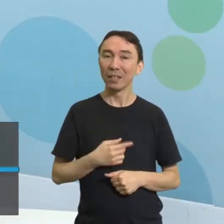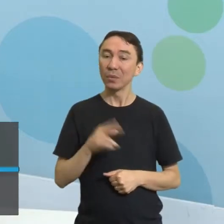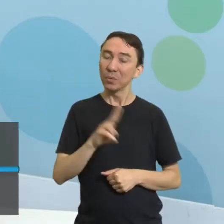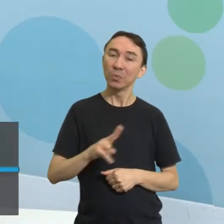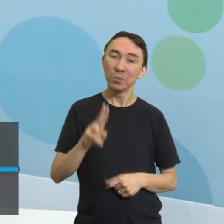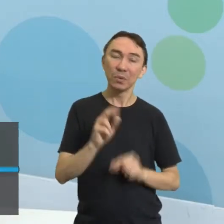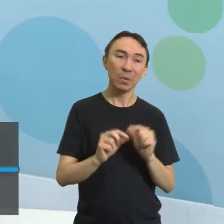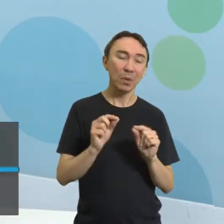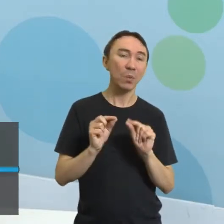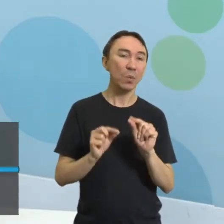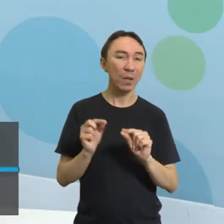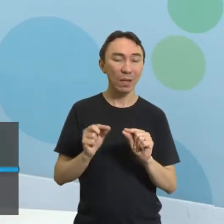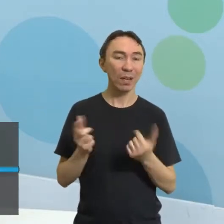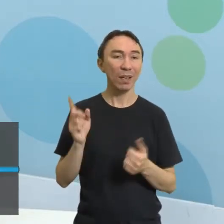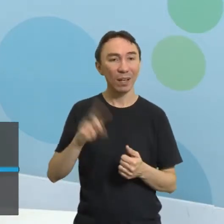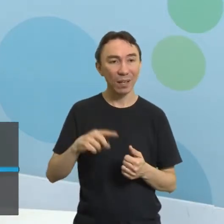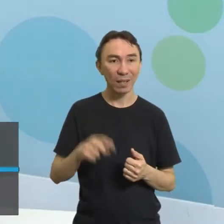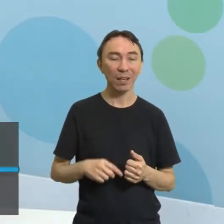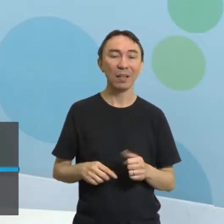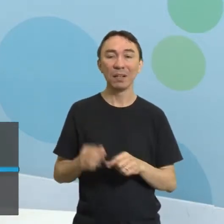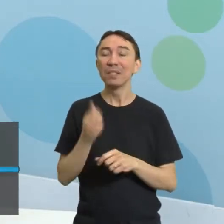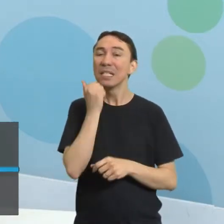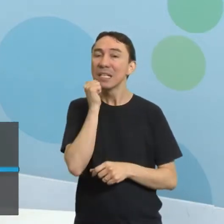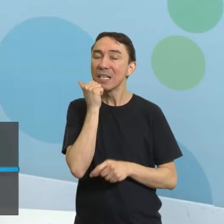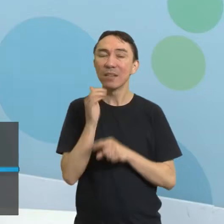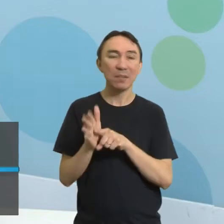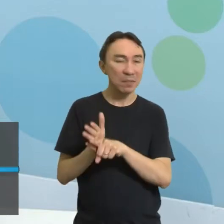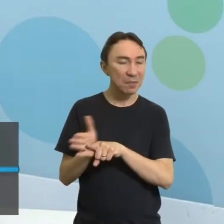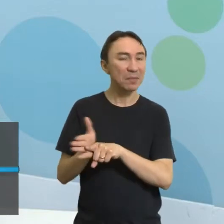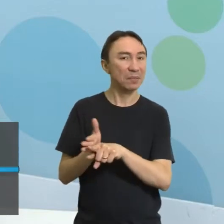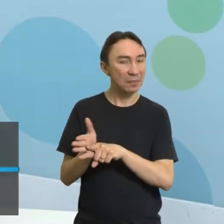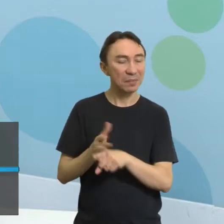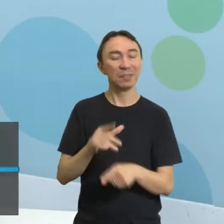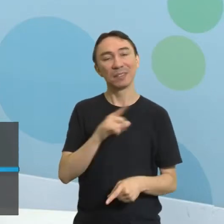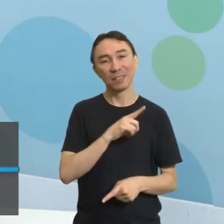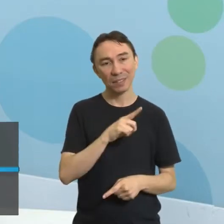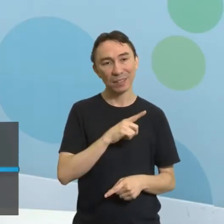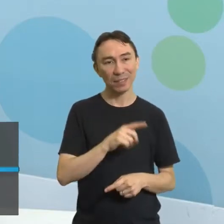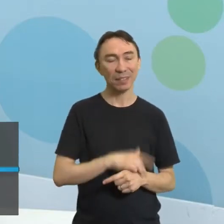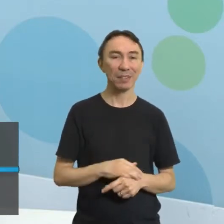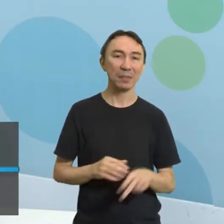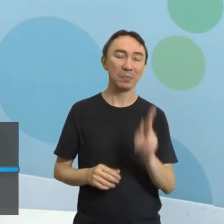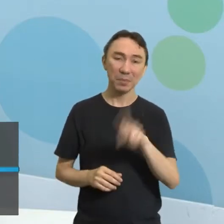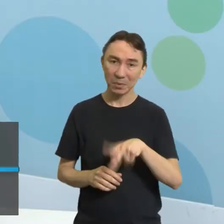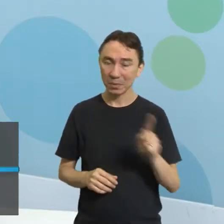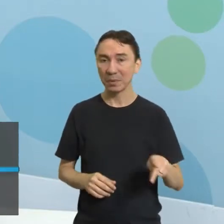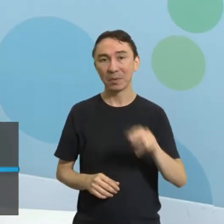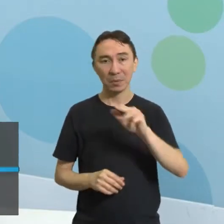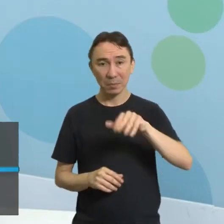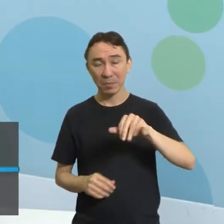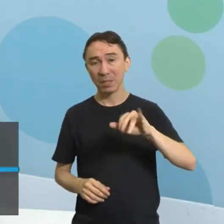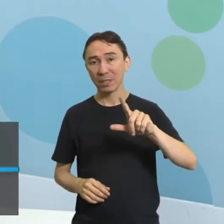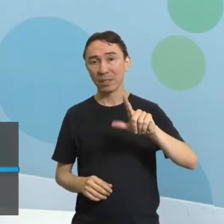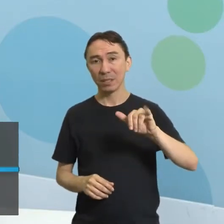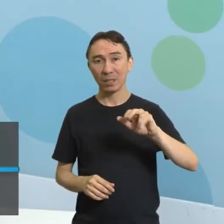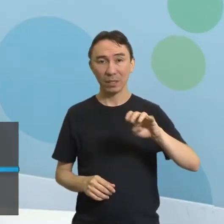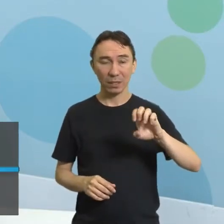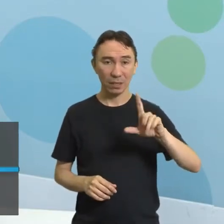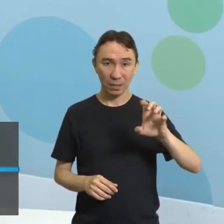meio da rotação. Professor Liliene também. Professora